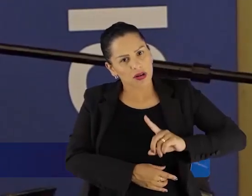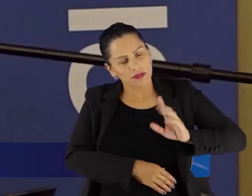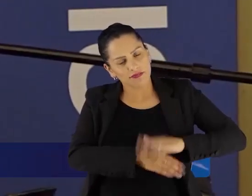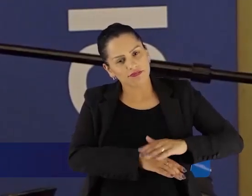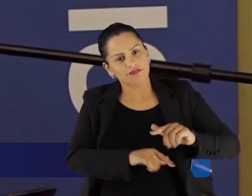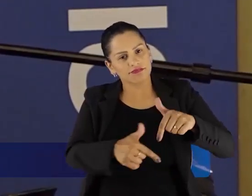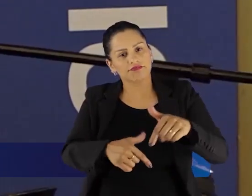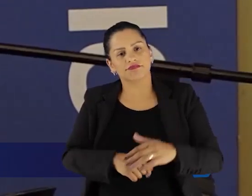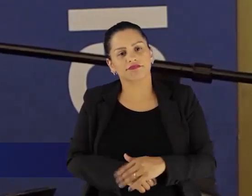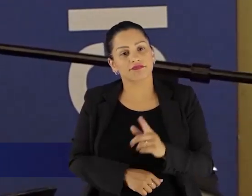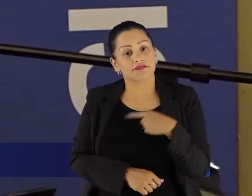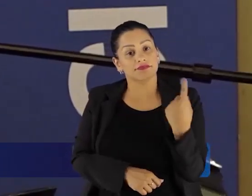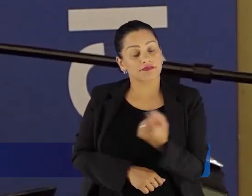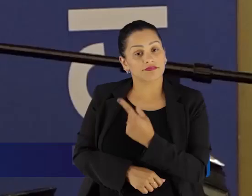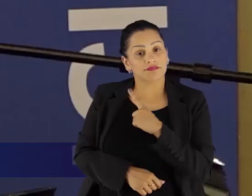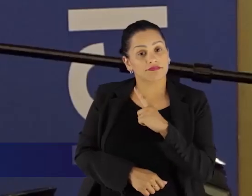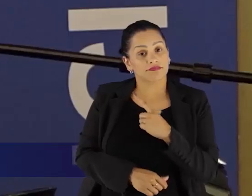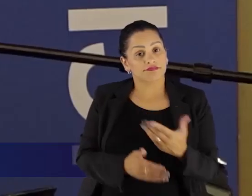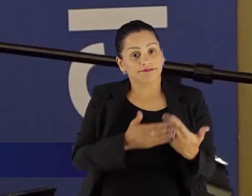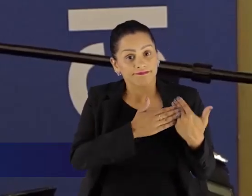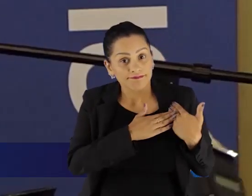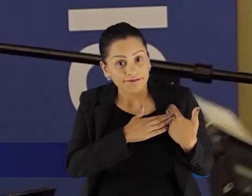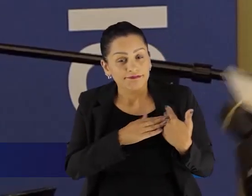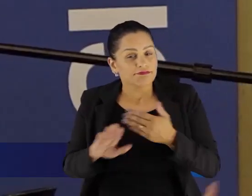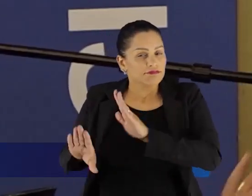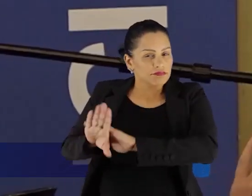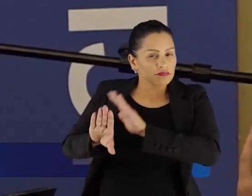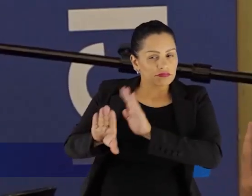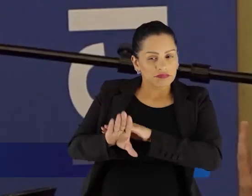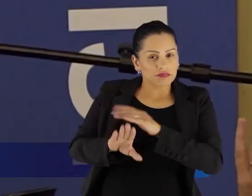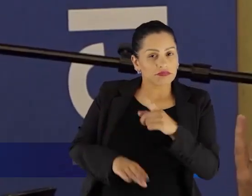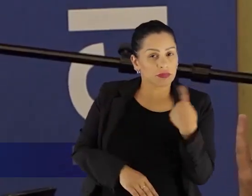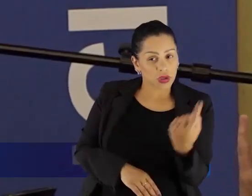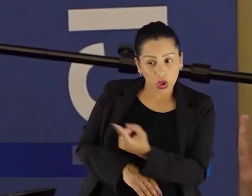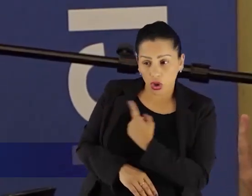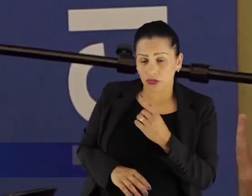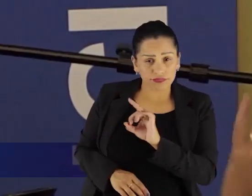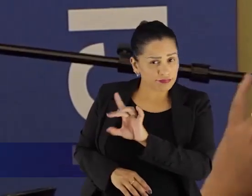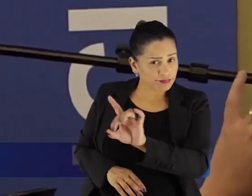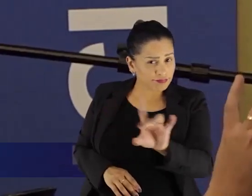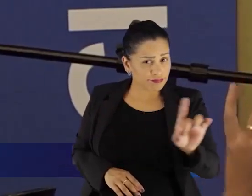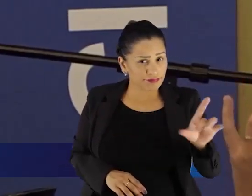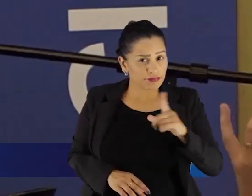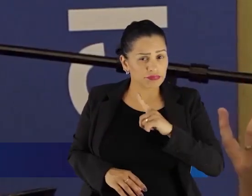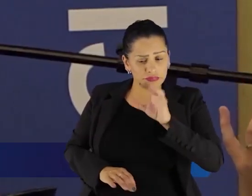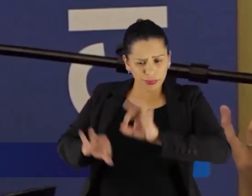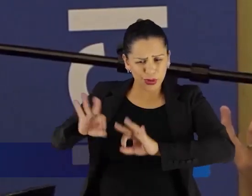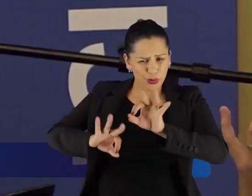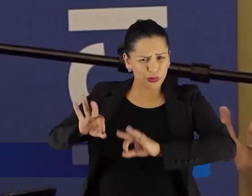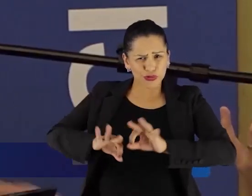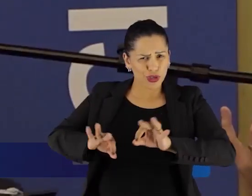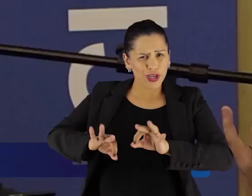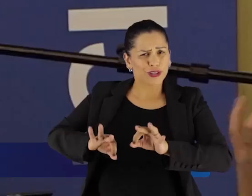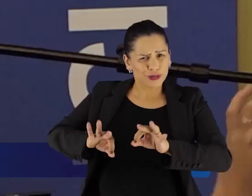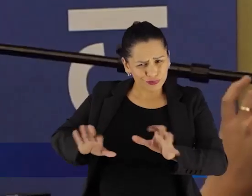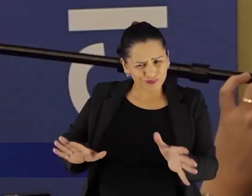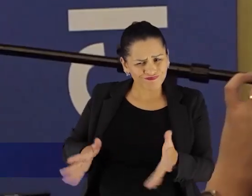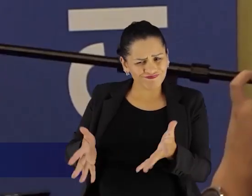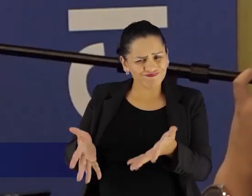é dever subjetivo público de todos nós edificaram aquele projeto